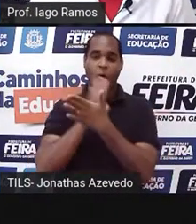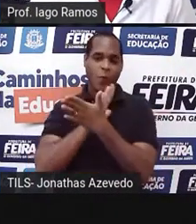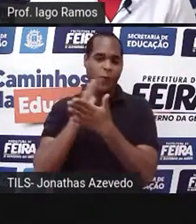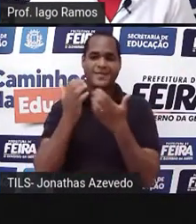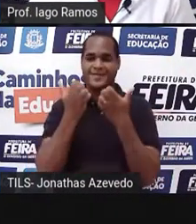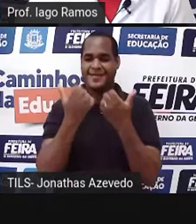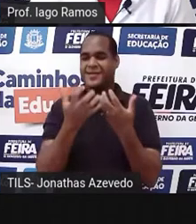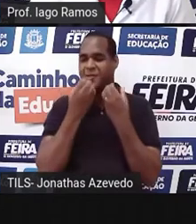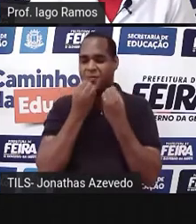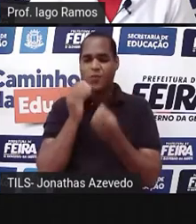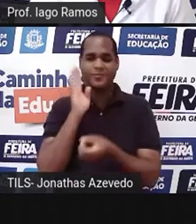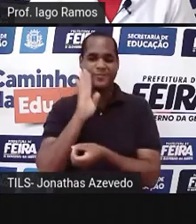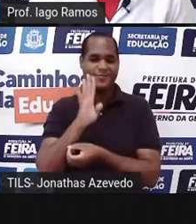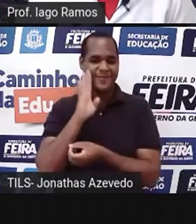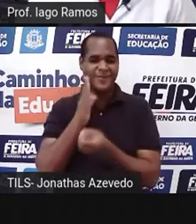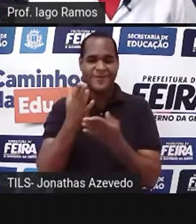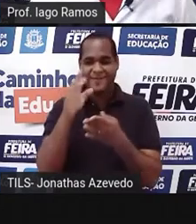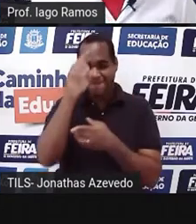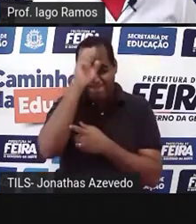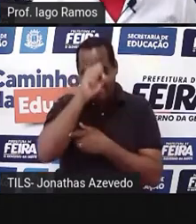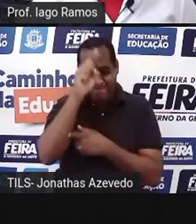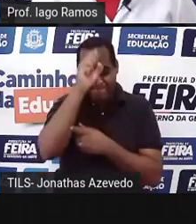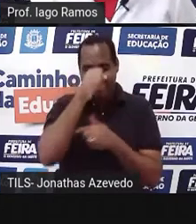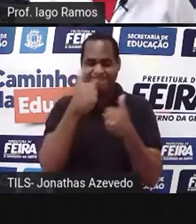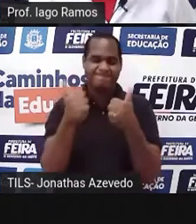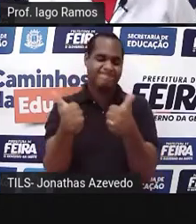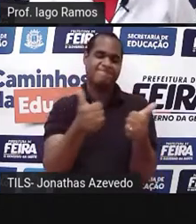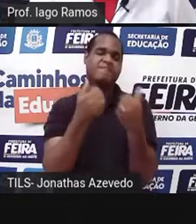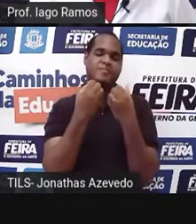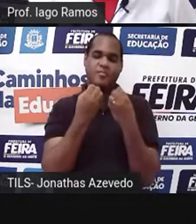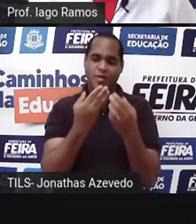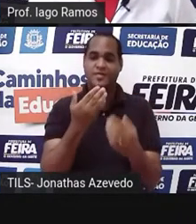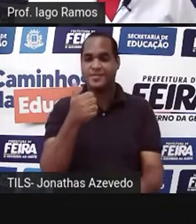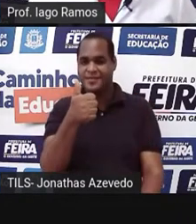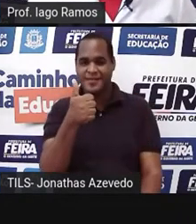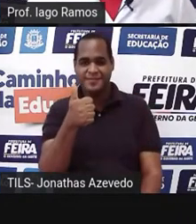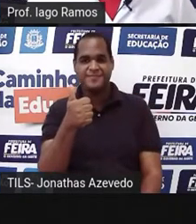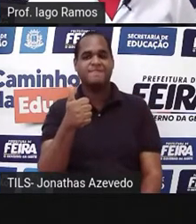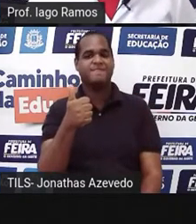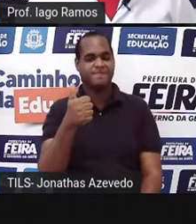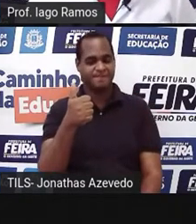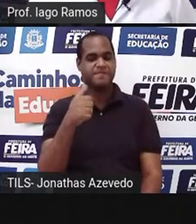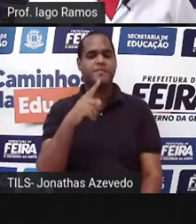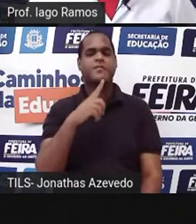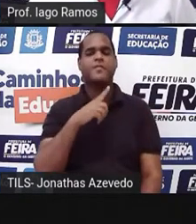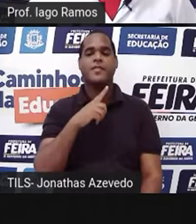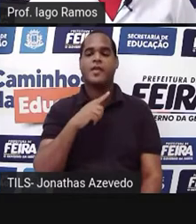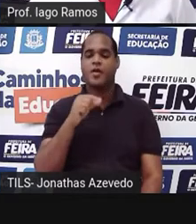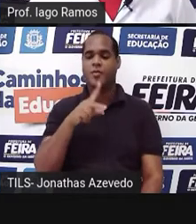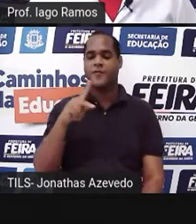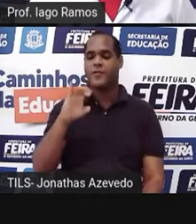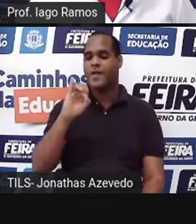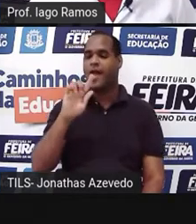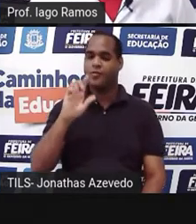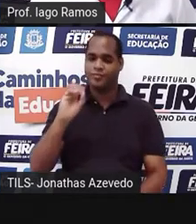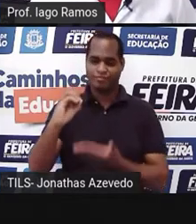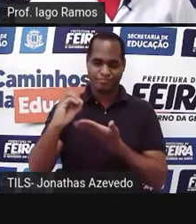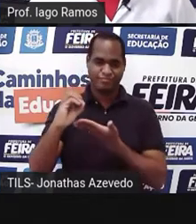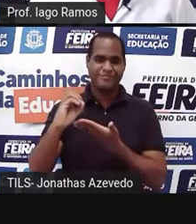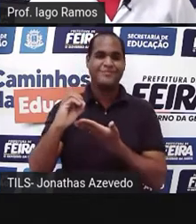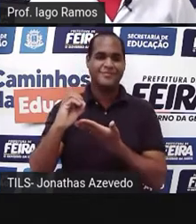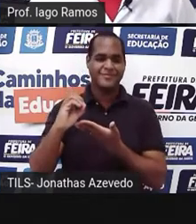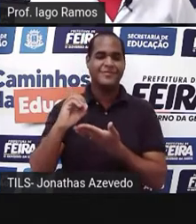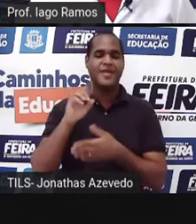tem coisa legal para a gente aprender aqui nessa aula, beleza? Bom, eu sou o professor Iago